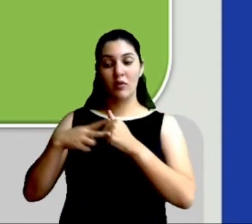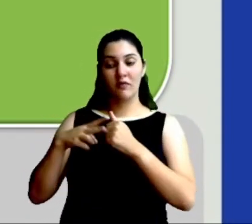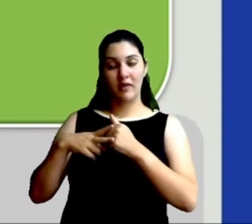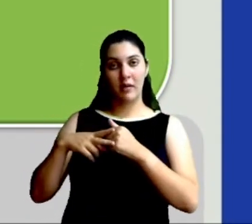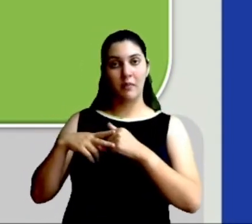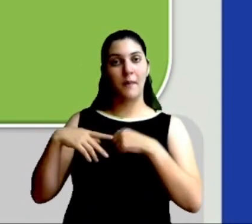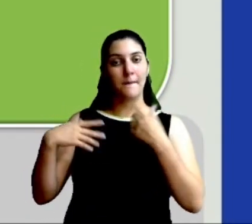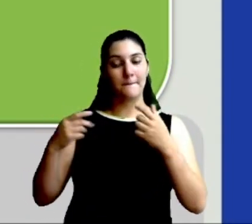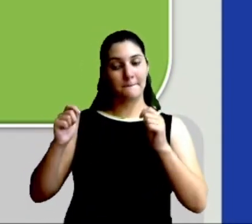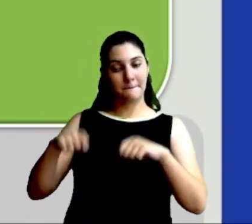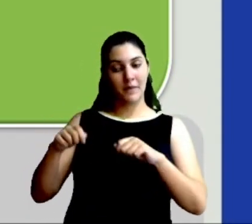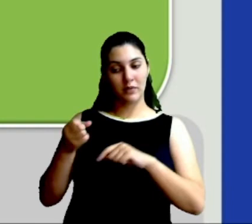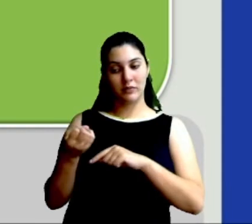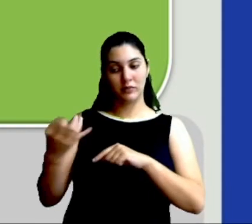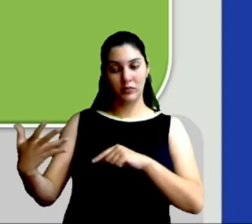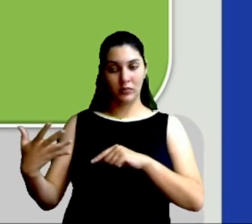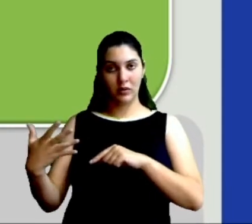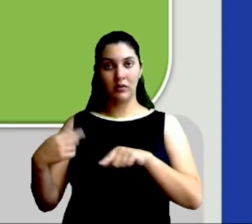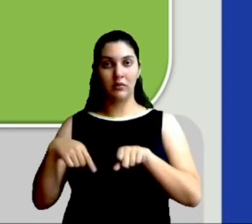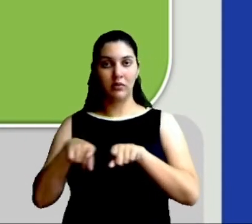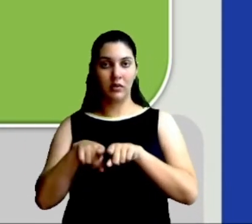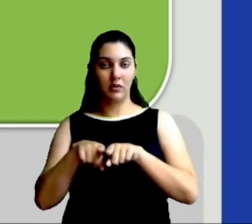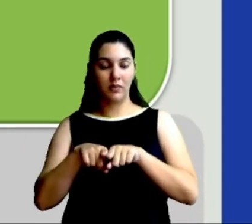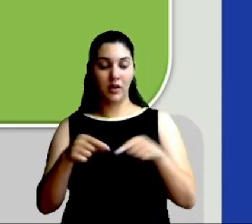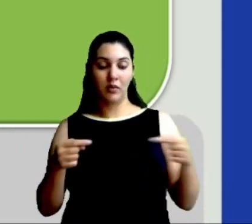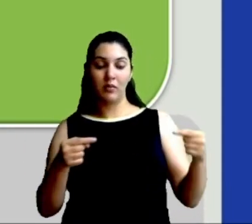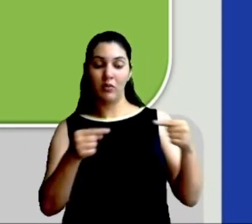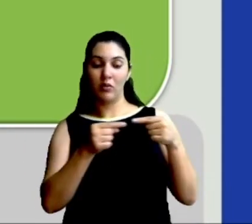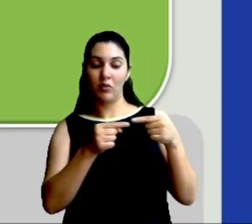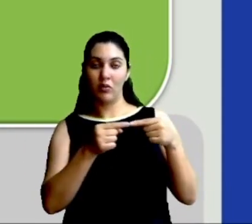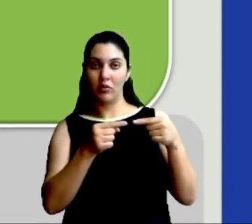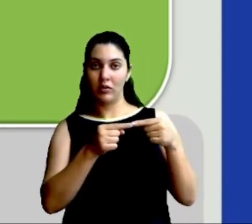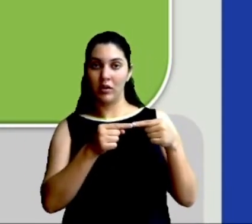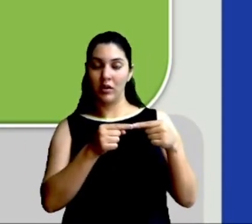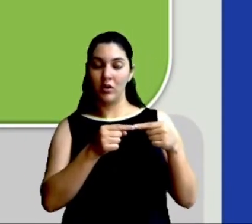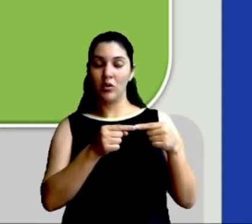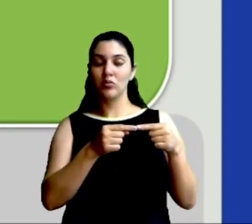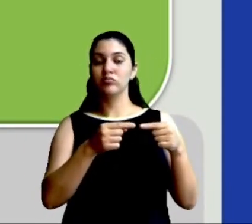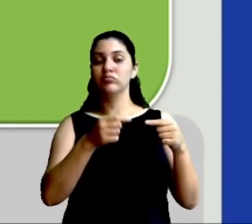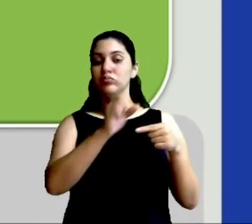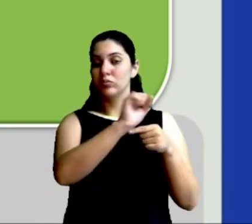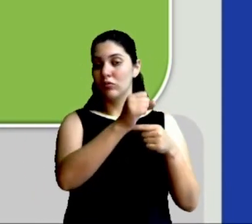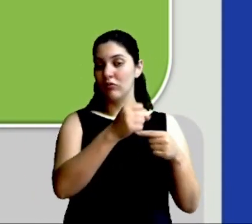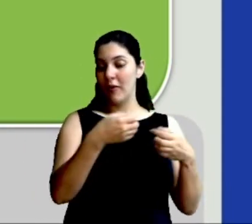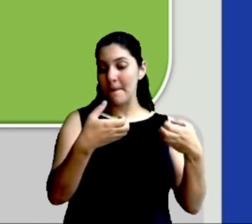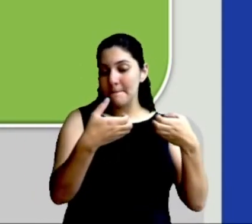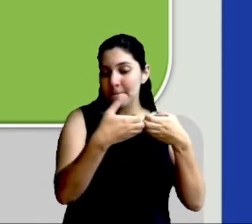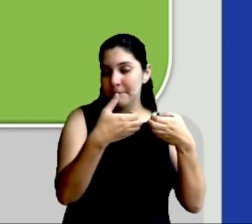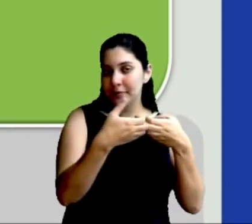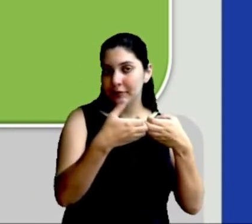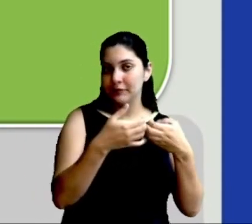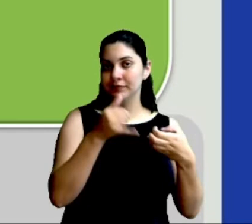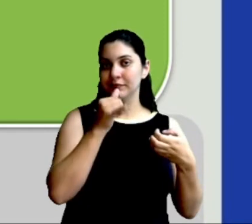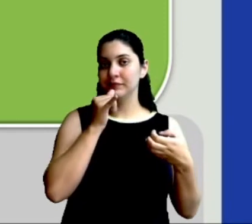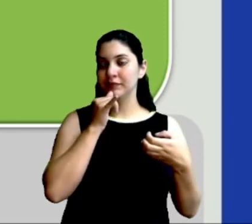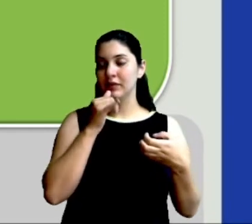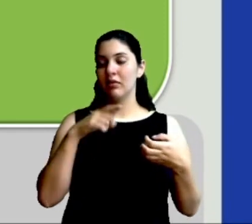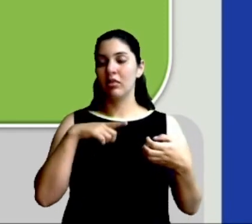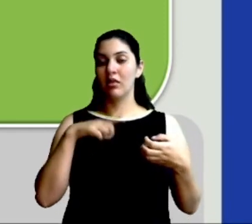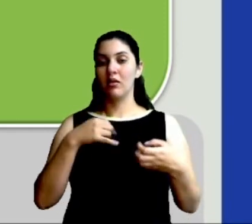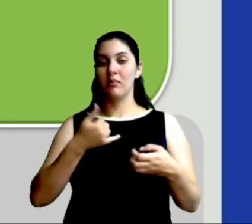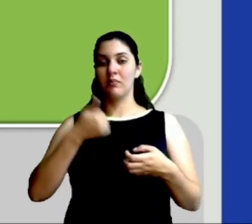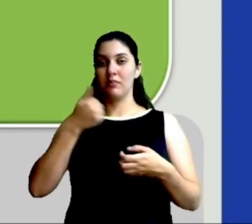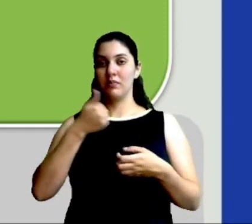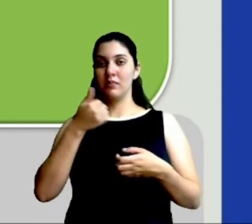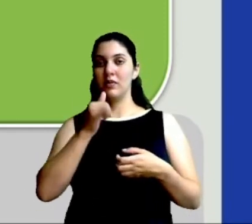pode ficar no plural, como também ele pode concordar com o sujeito que estiver mais próximo. Certo? Então, vê aí esse primeiro